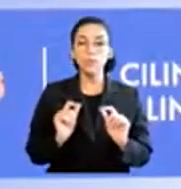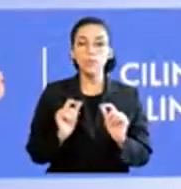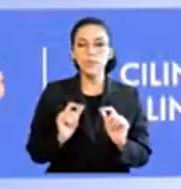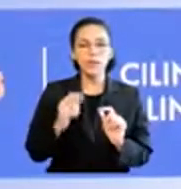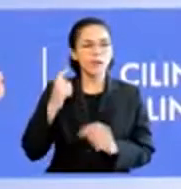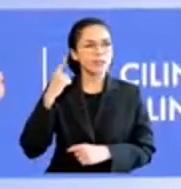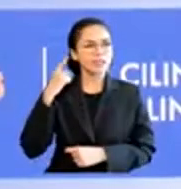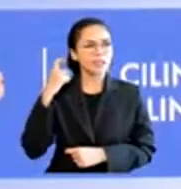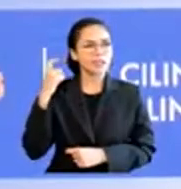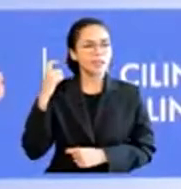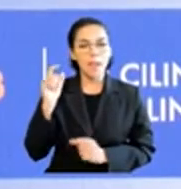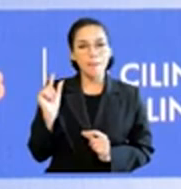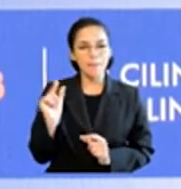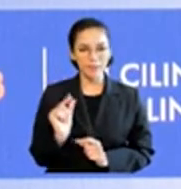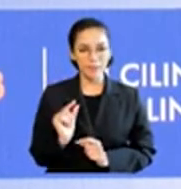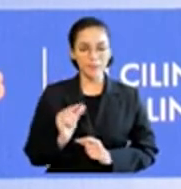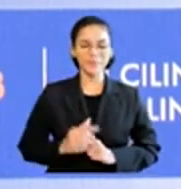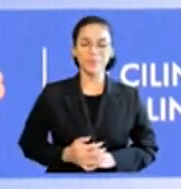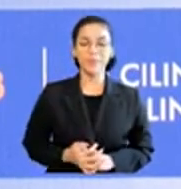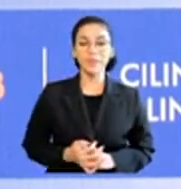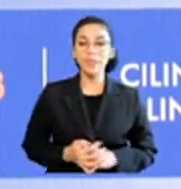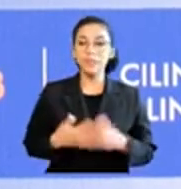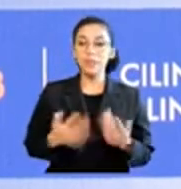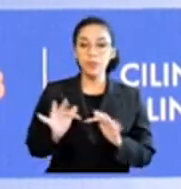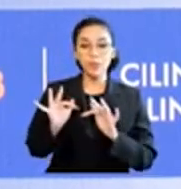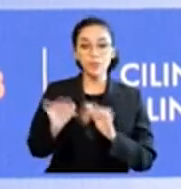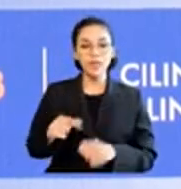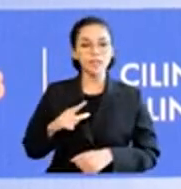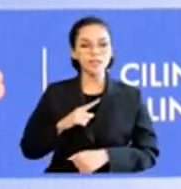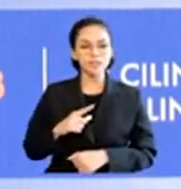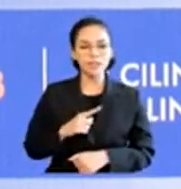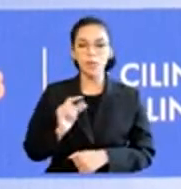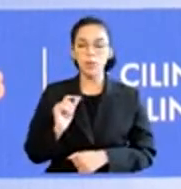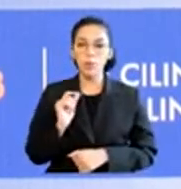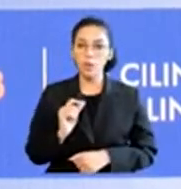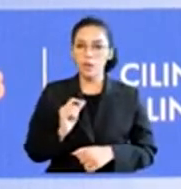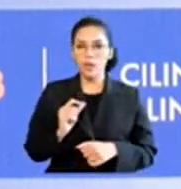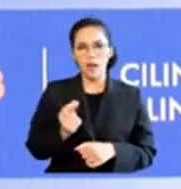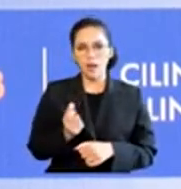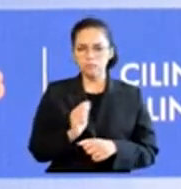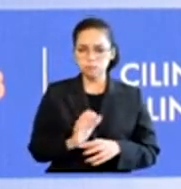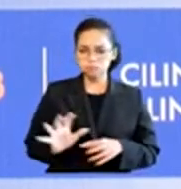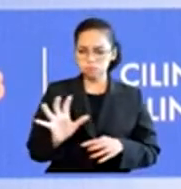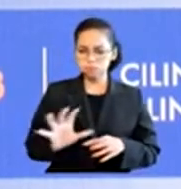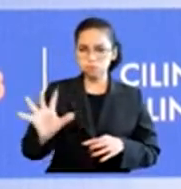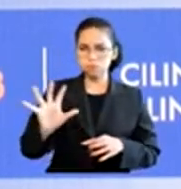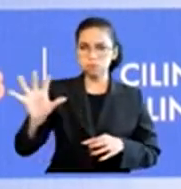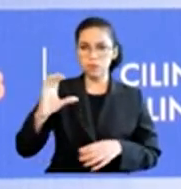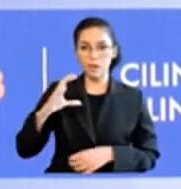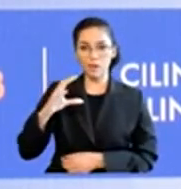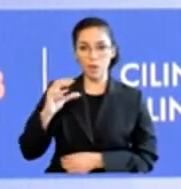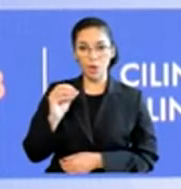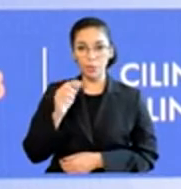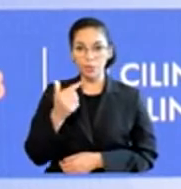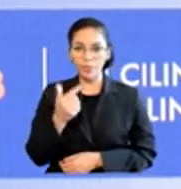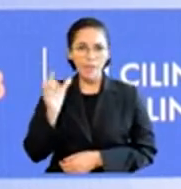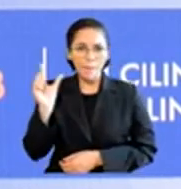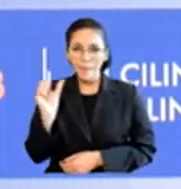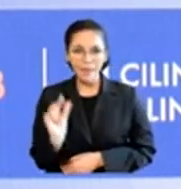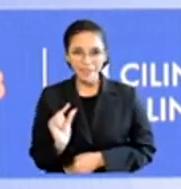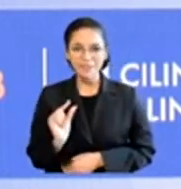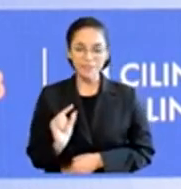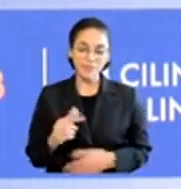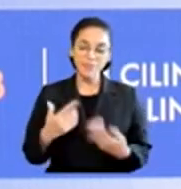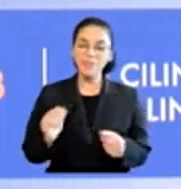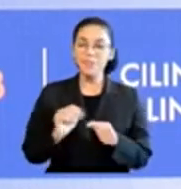motor possui uma câmara de combustão otimizada para baixas emissões de CO2, e o que faz o novo Fiat Scudo uma van com